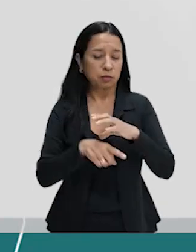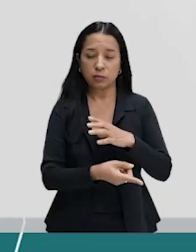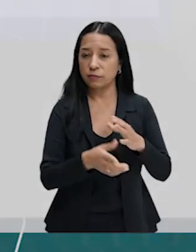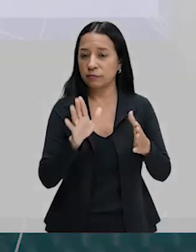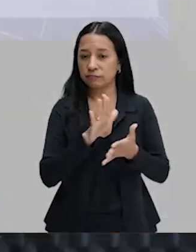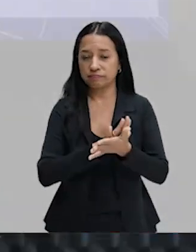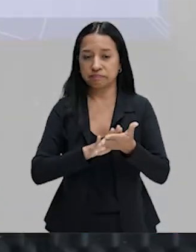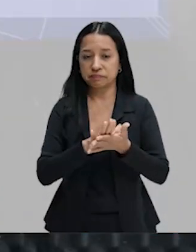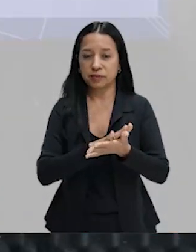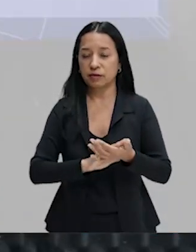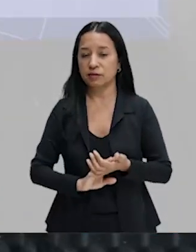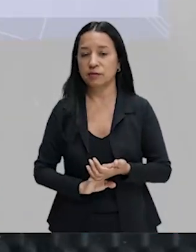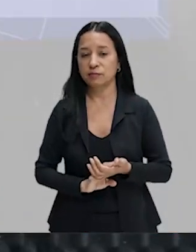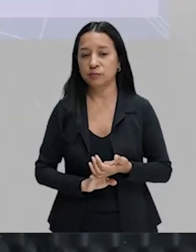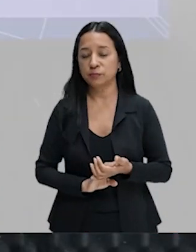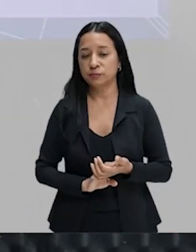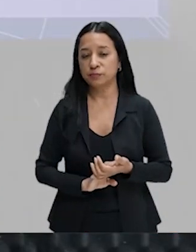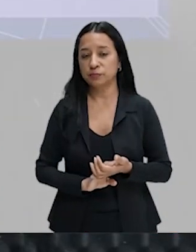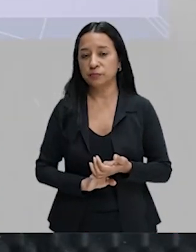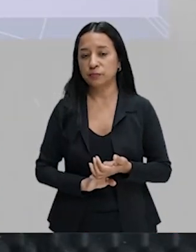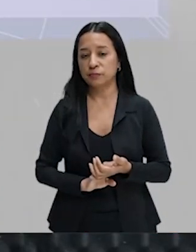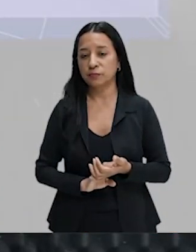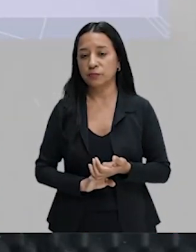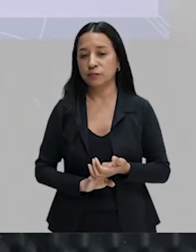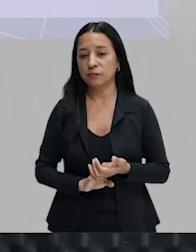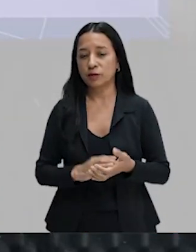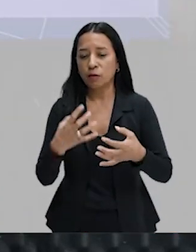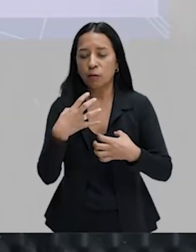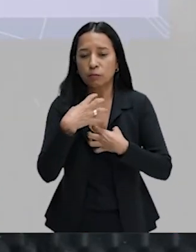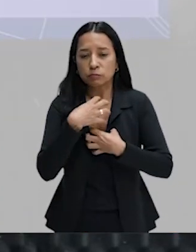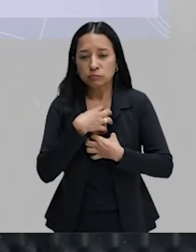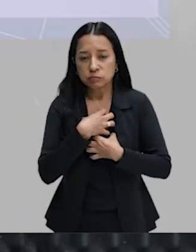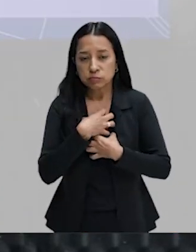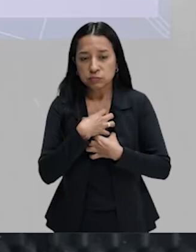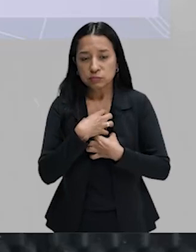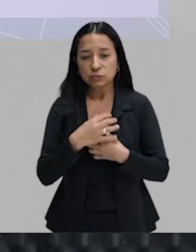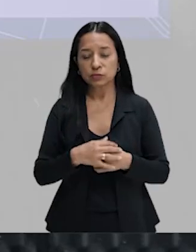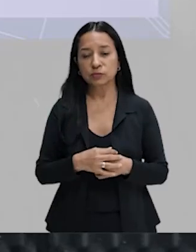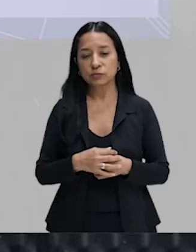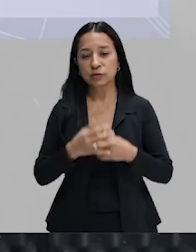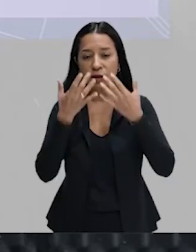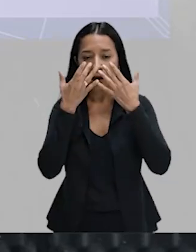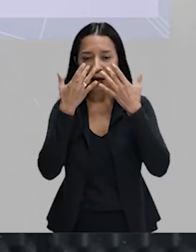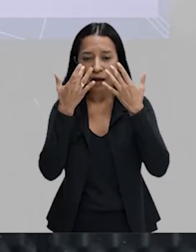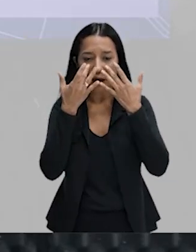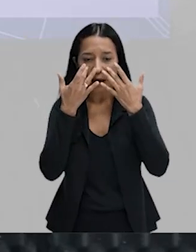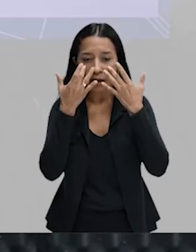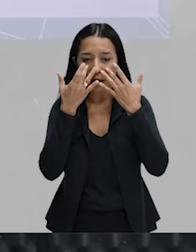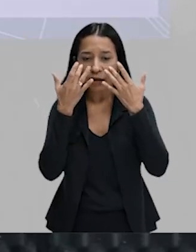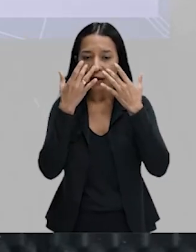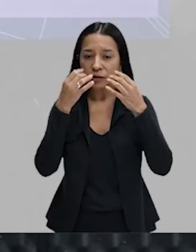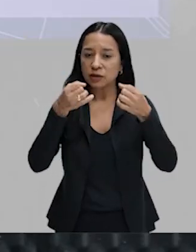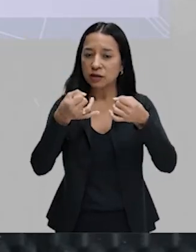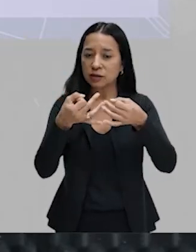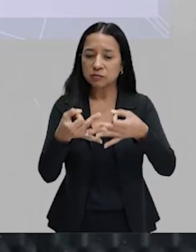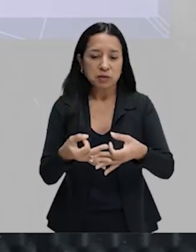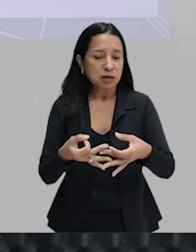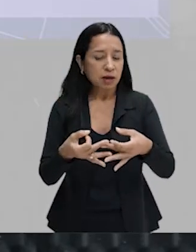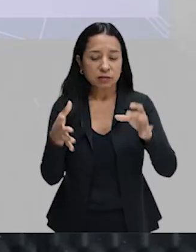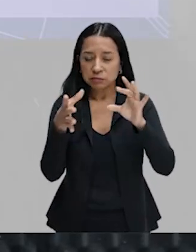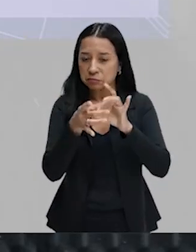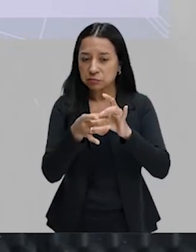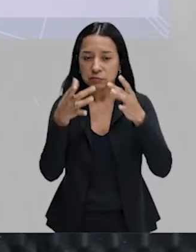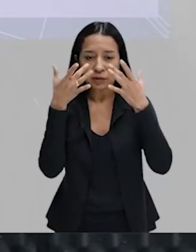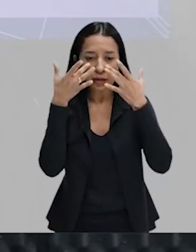isso. Exaltação de sentimentos, a arte explicada por si só e a idealização da arte pela arte.